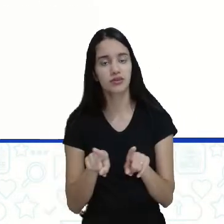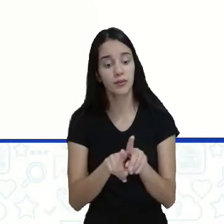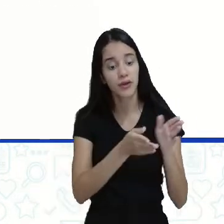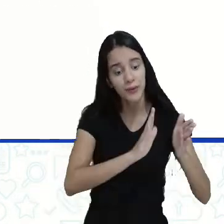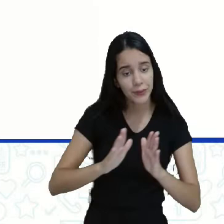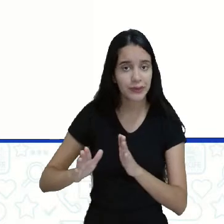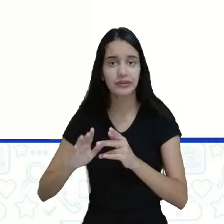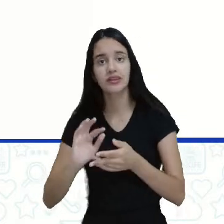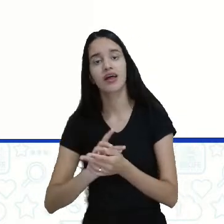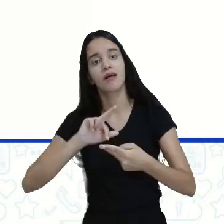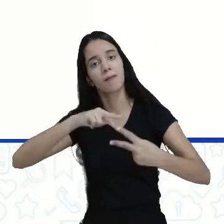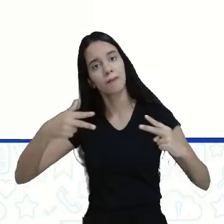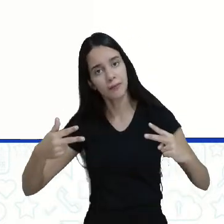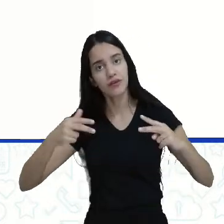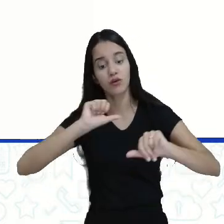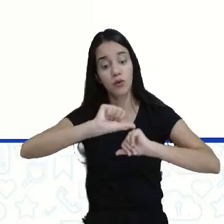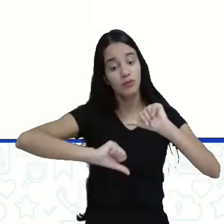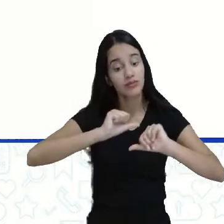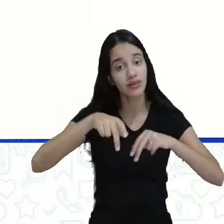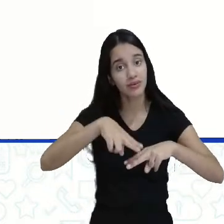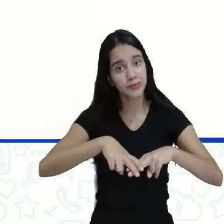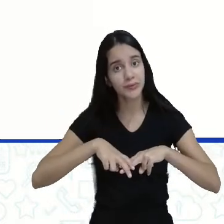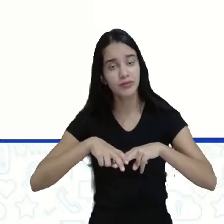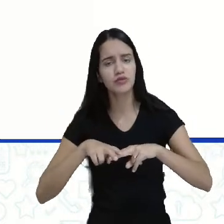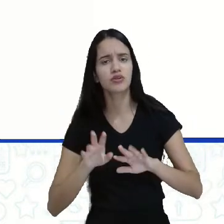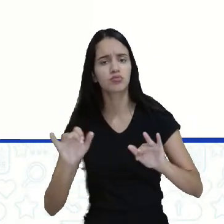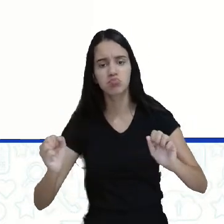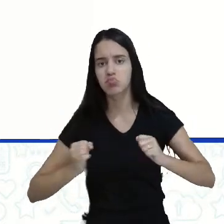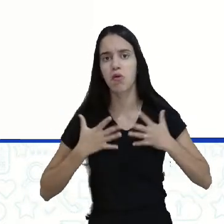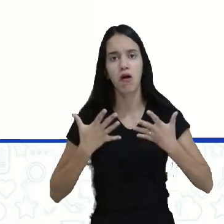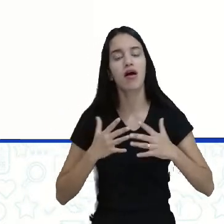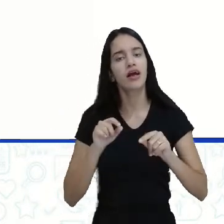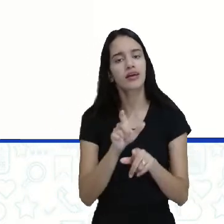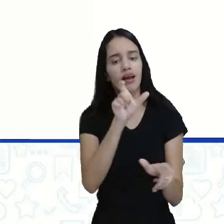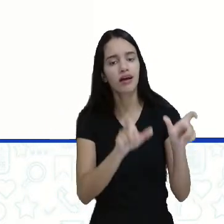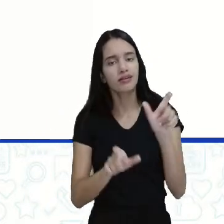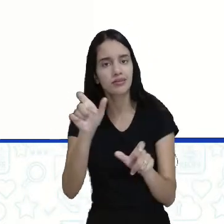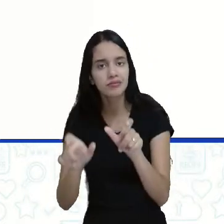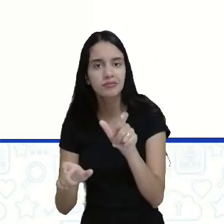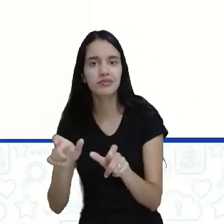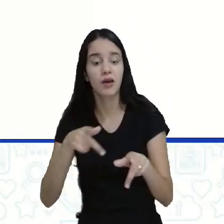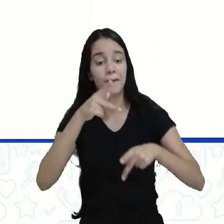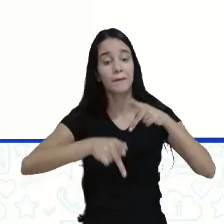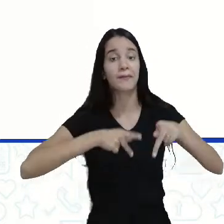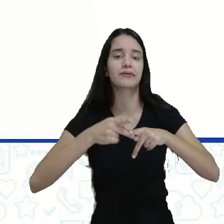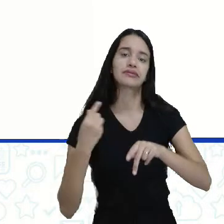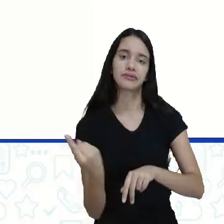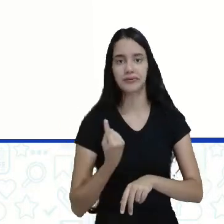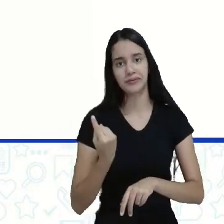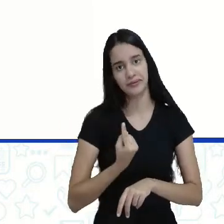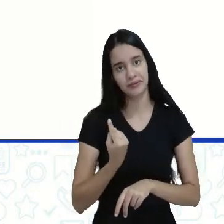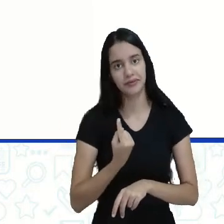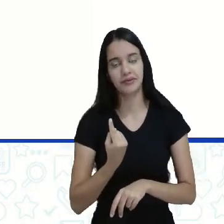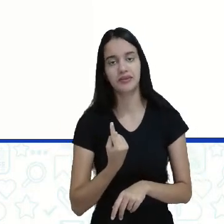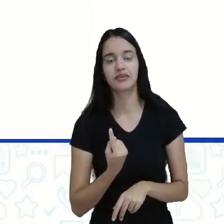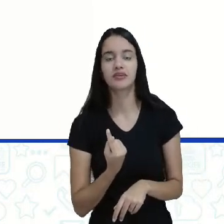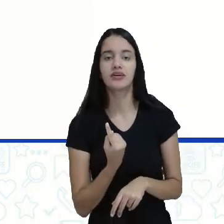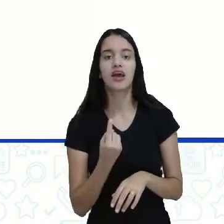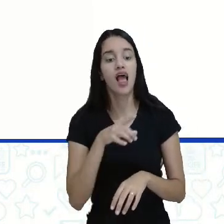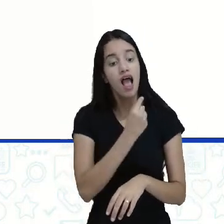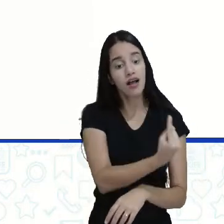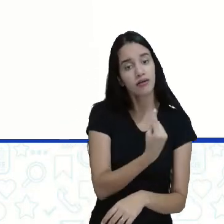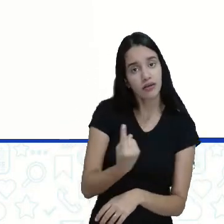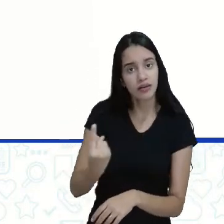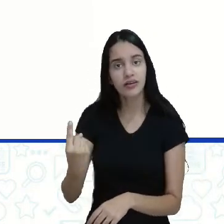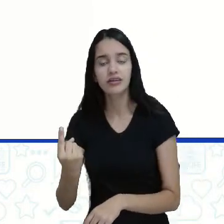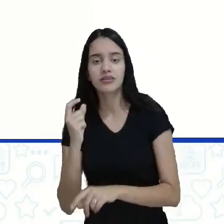processo é geneticamente determinado. Por isso, não é surpreendente que cada indivíduo em uma população seja único. Cada